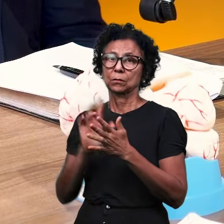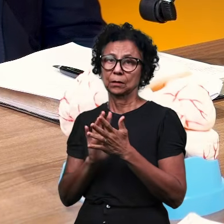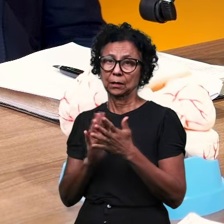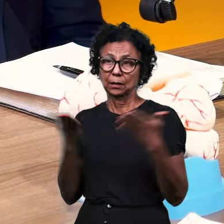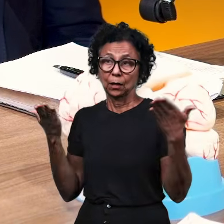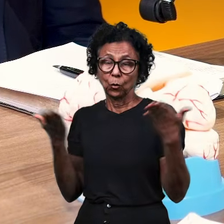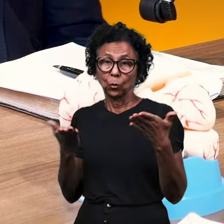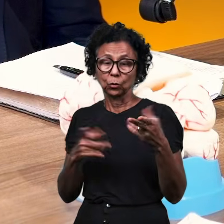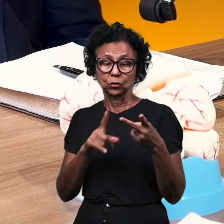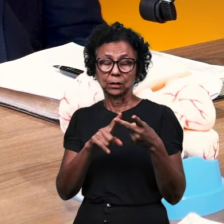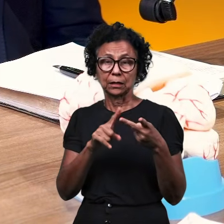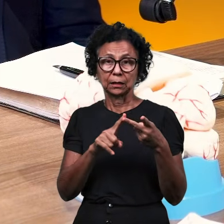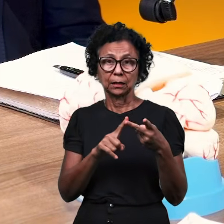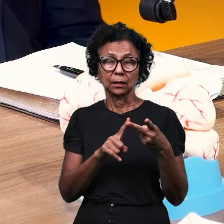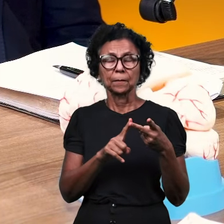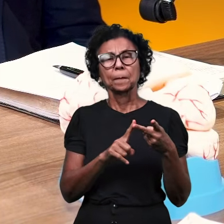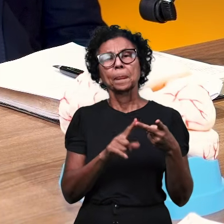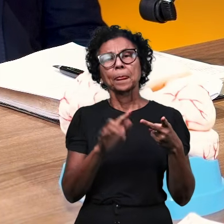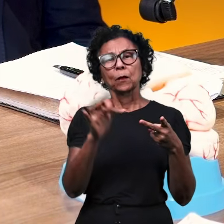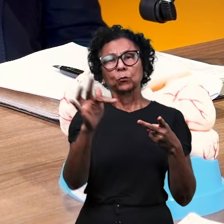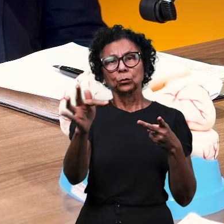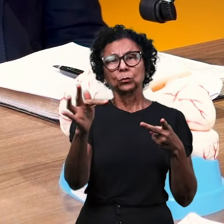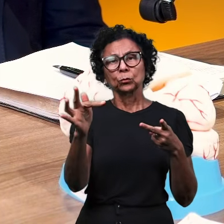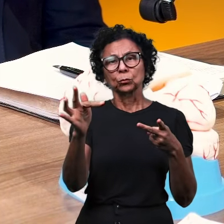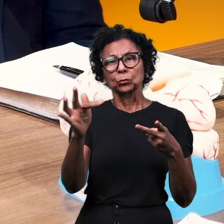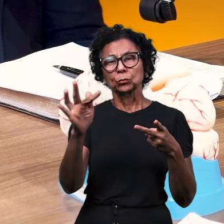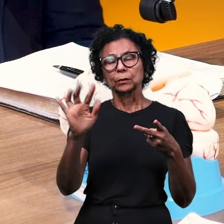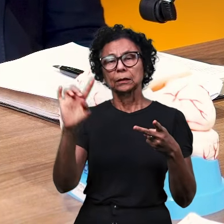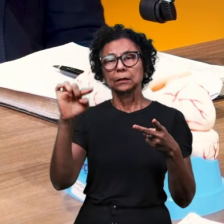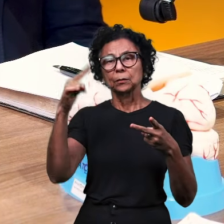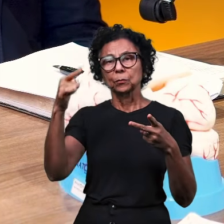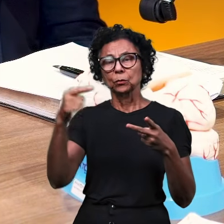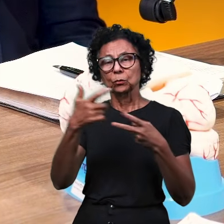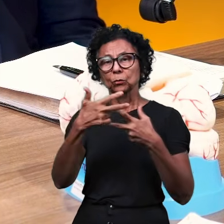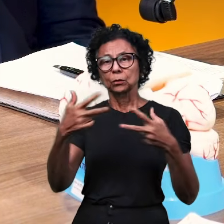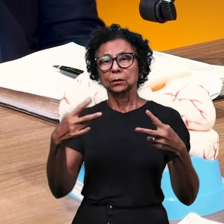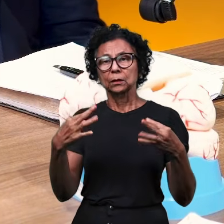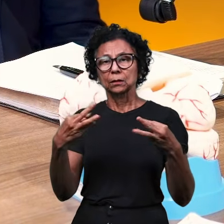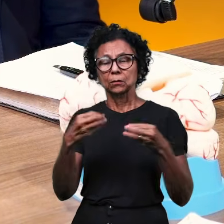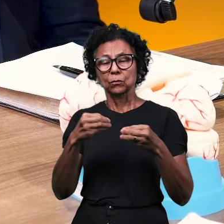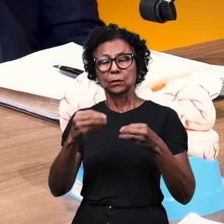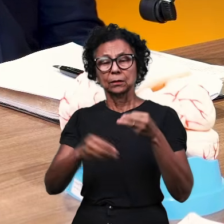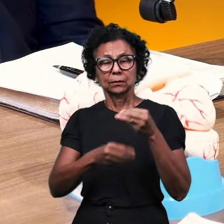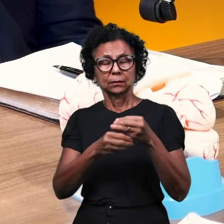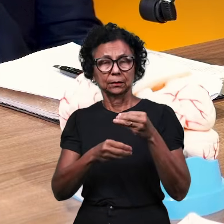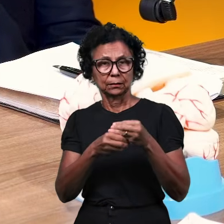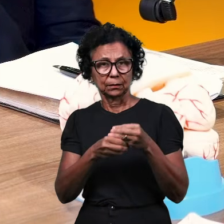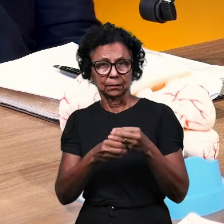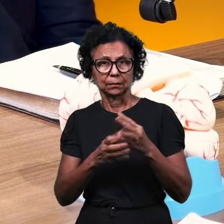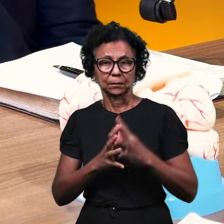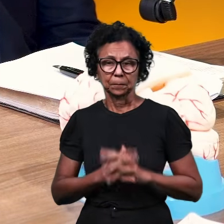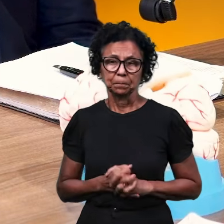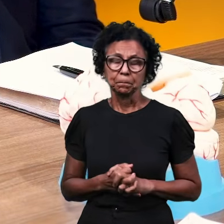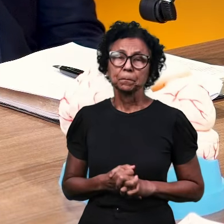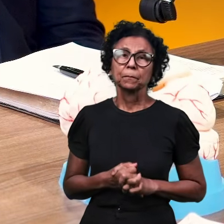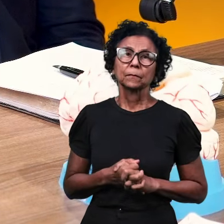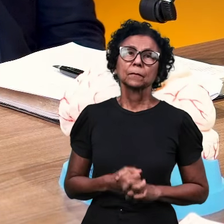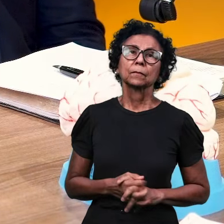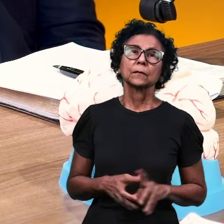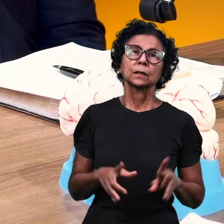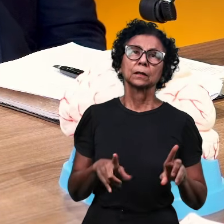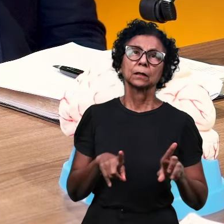tempo futuro. E dentro do aspecto que o pastor mencionou, né, ou seja, na observação da